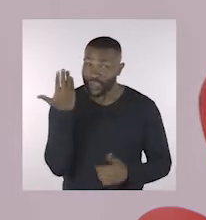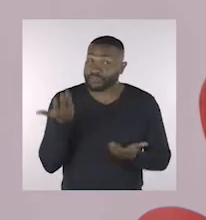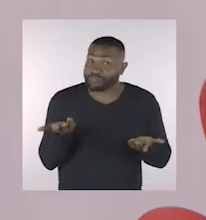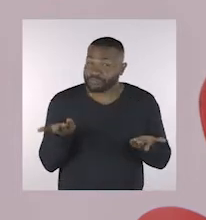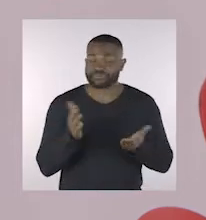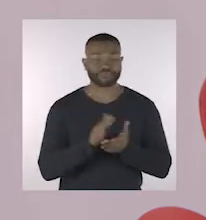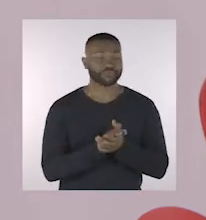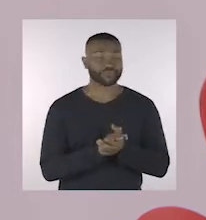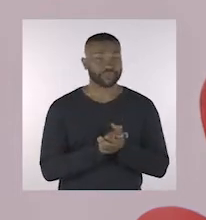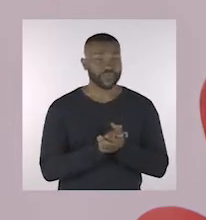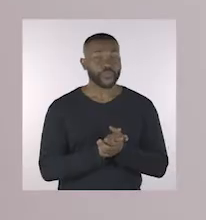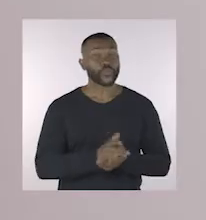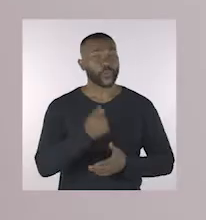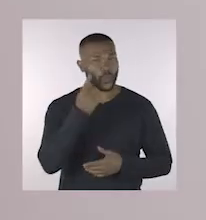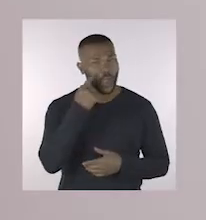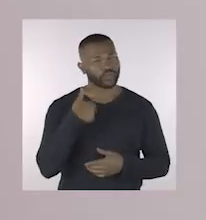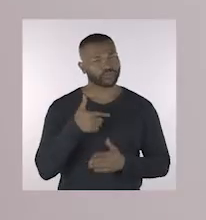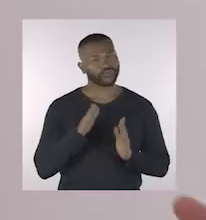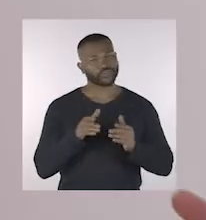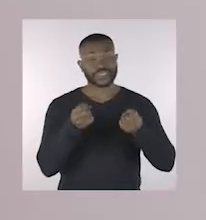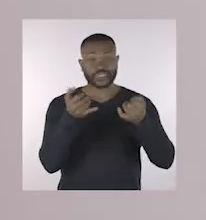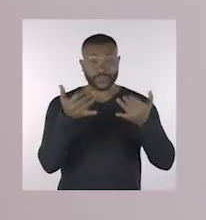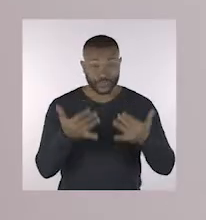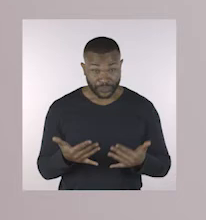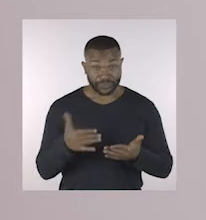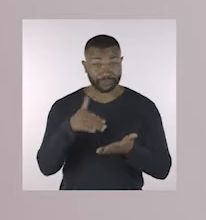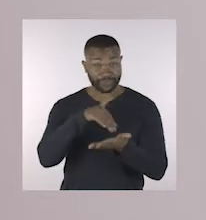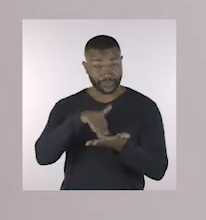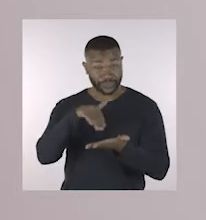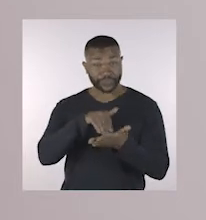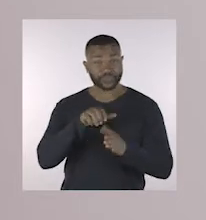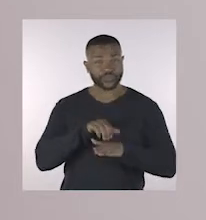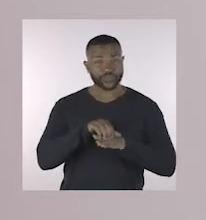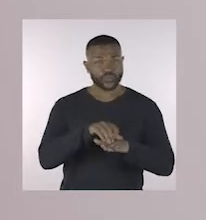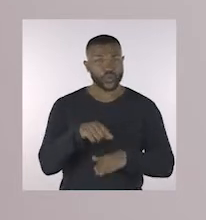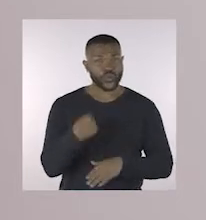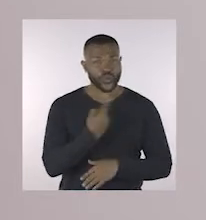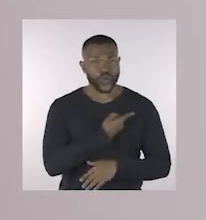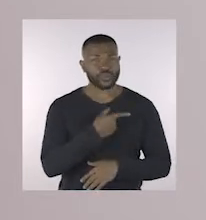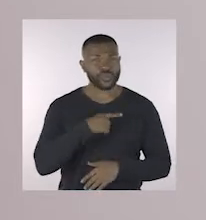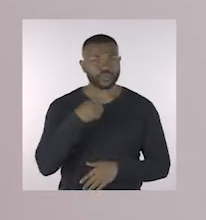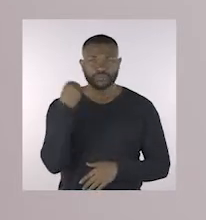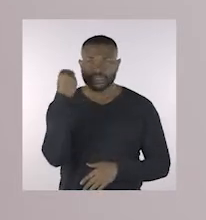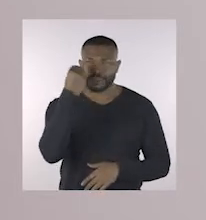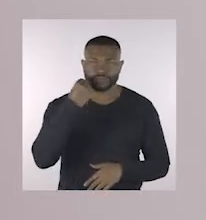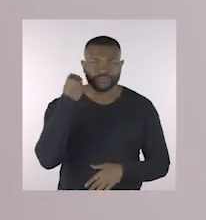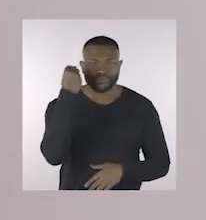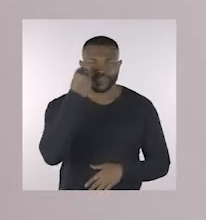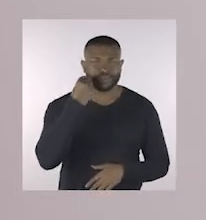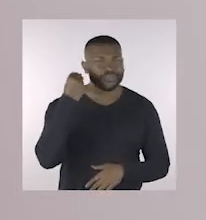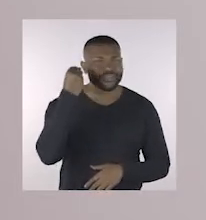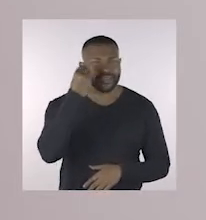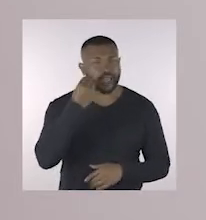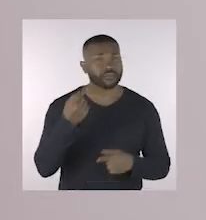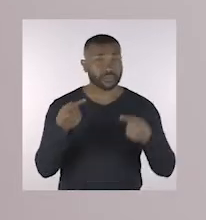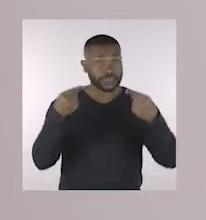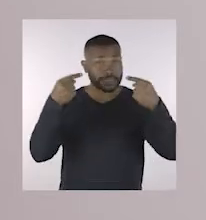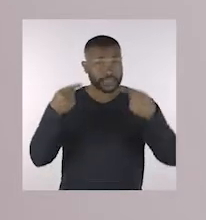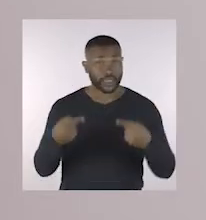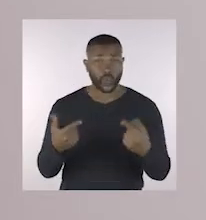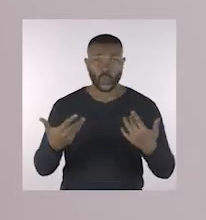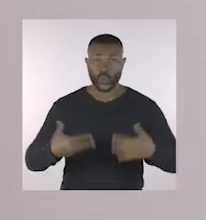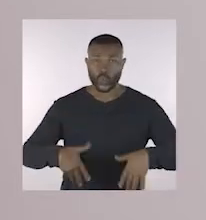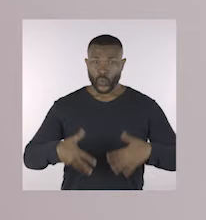junto com jilmar tatto Olha como eu falei aqui na Secretaria de Transporte a gente teve uma experiência muito